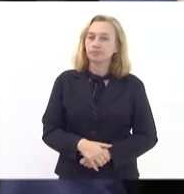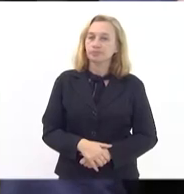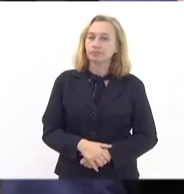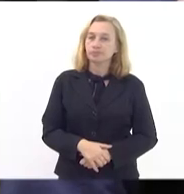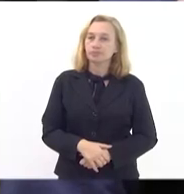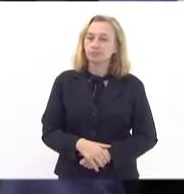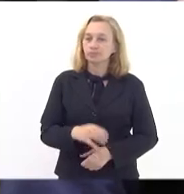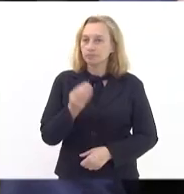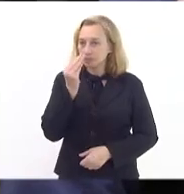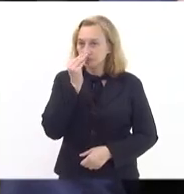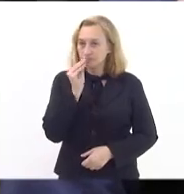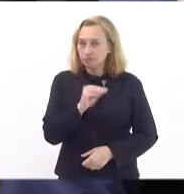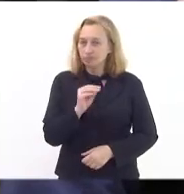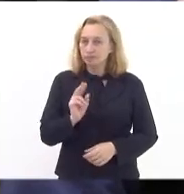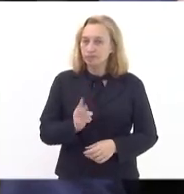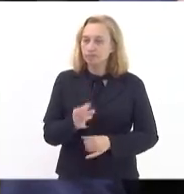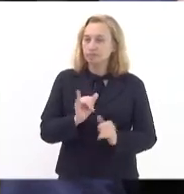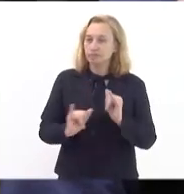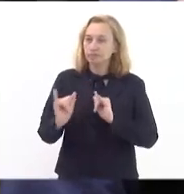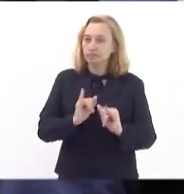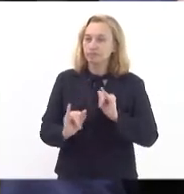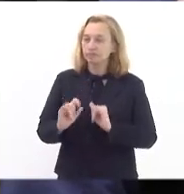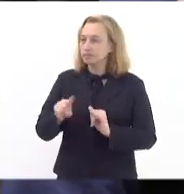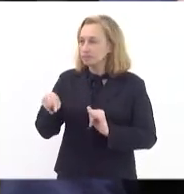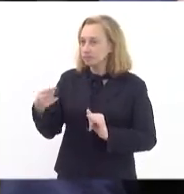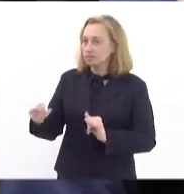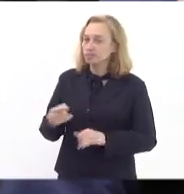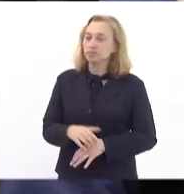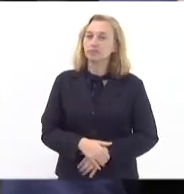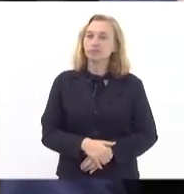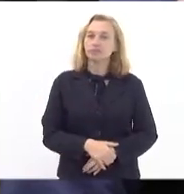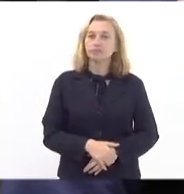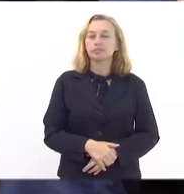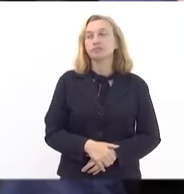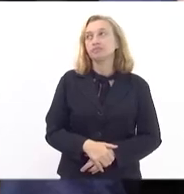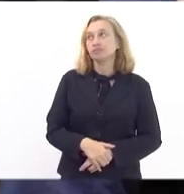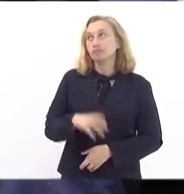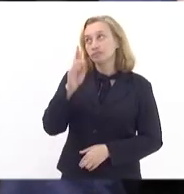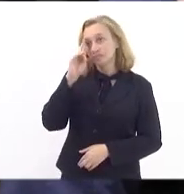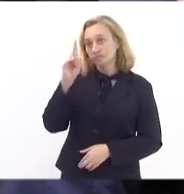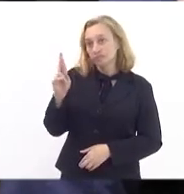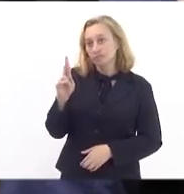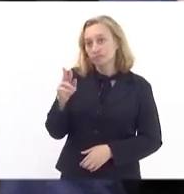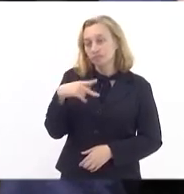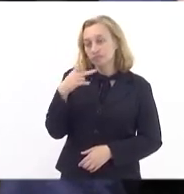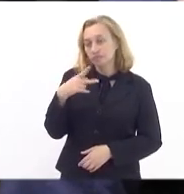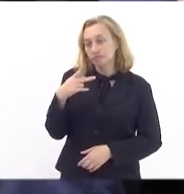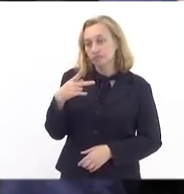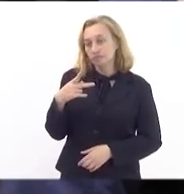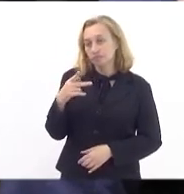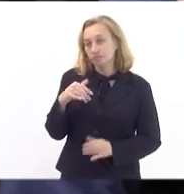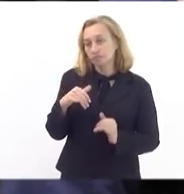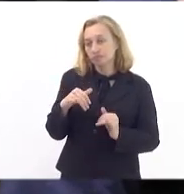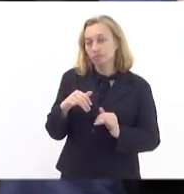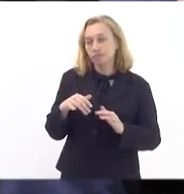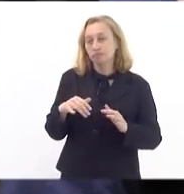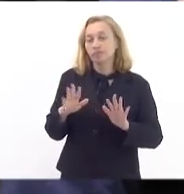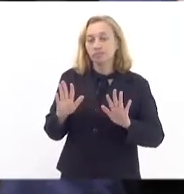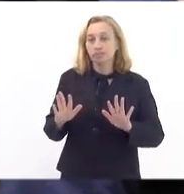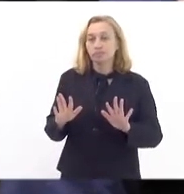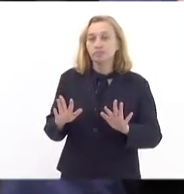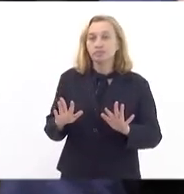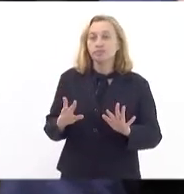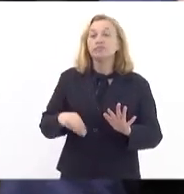vezes é ignorado sem formação outro jeito certo é claro que o senhor tá tabulando o dado mais quem é